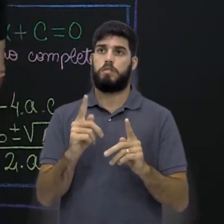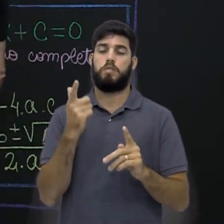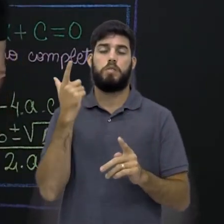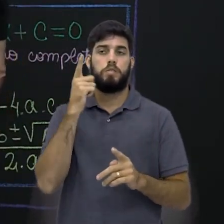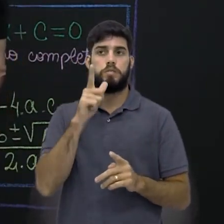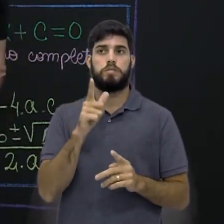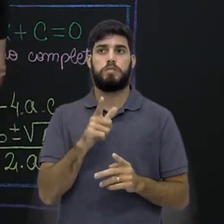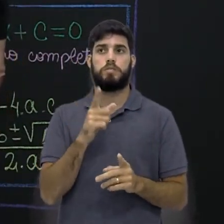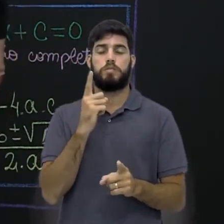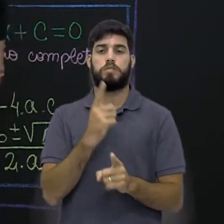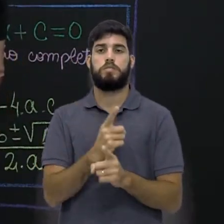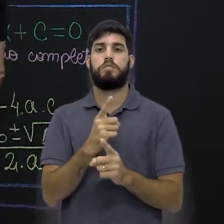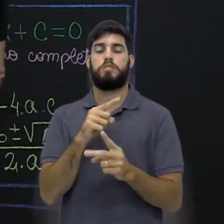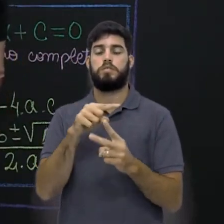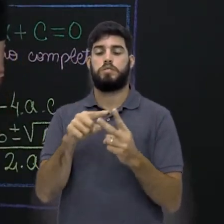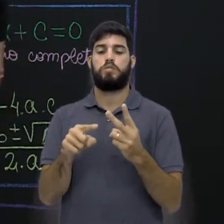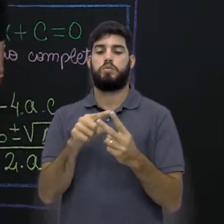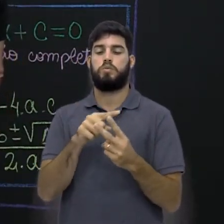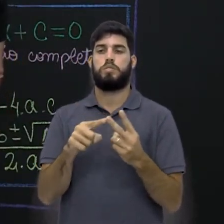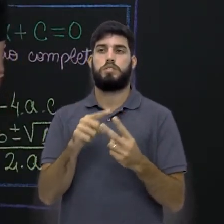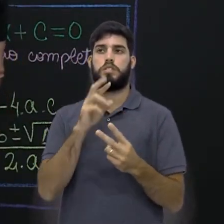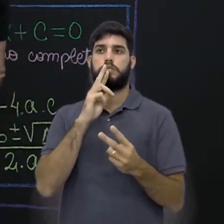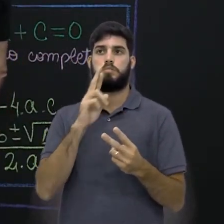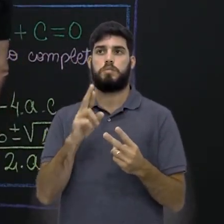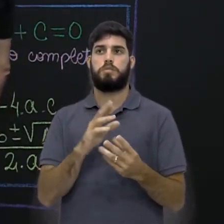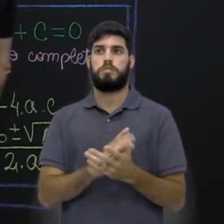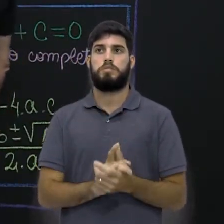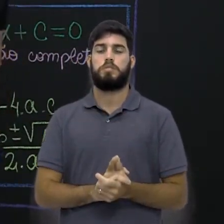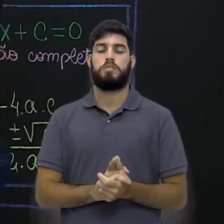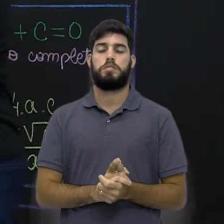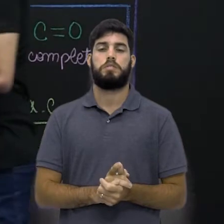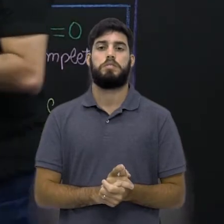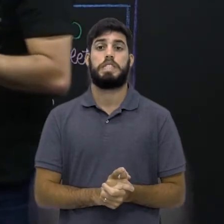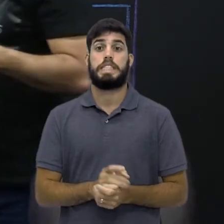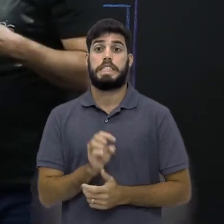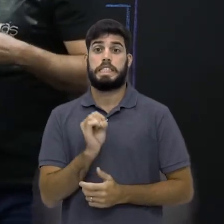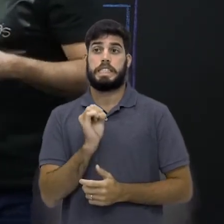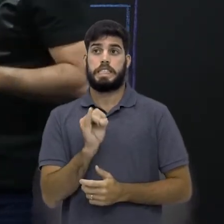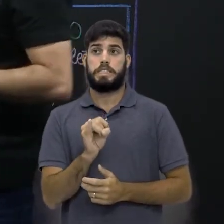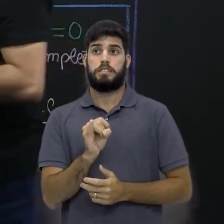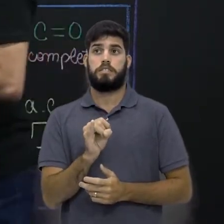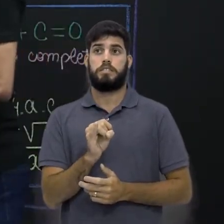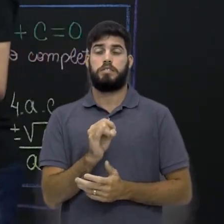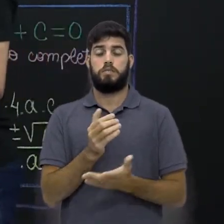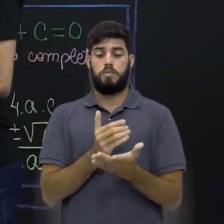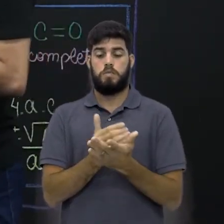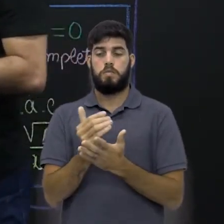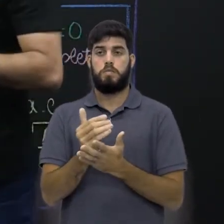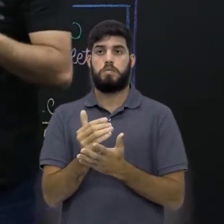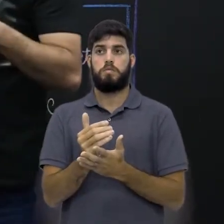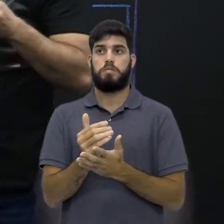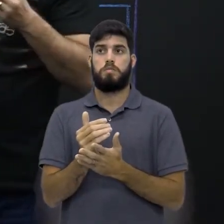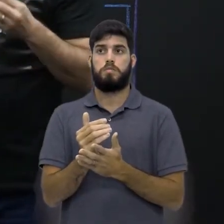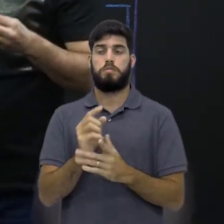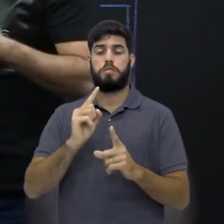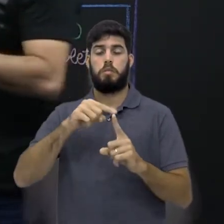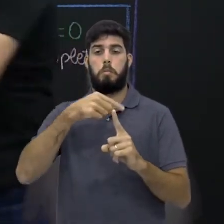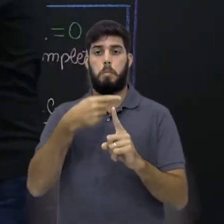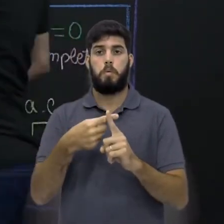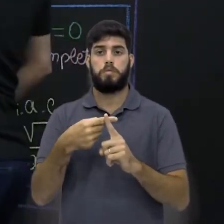aqui achar duas raízes. Agora, se no início o teu número ele